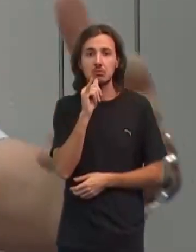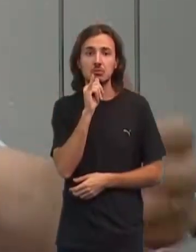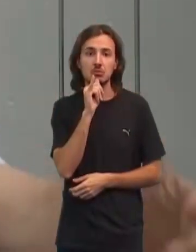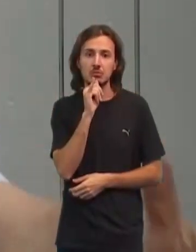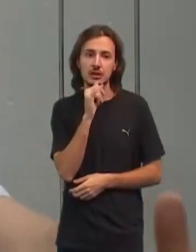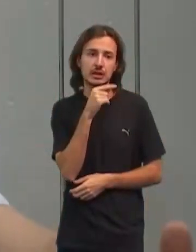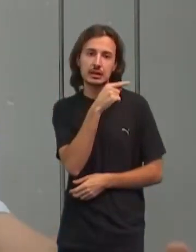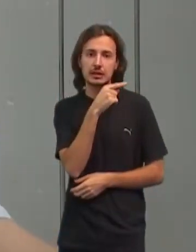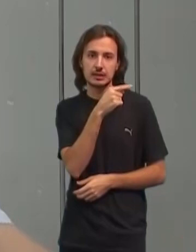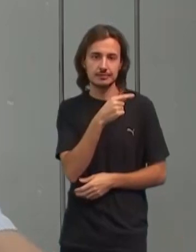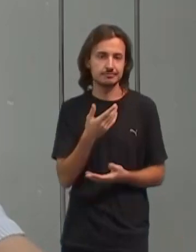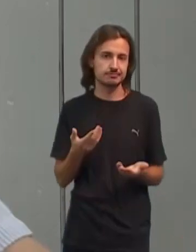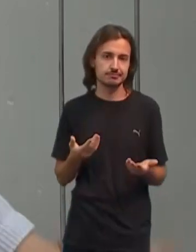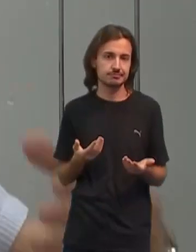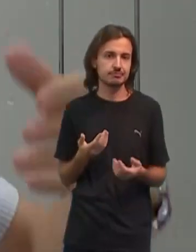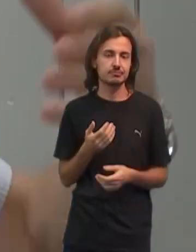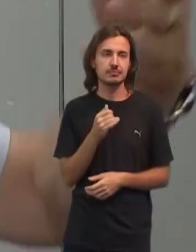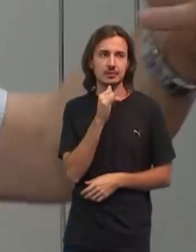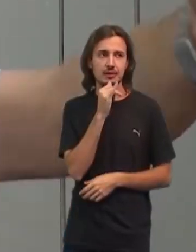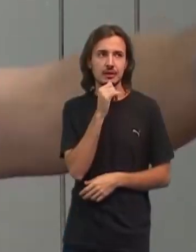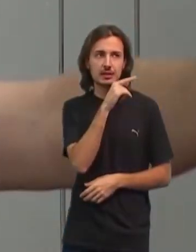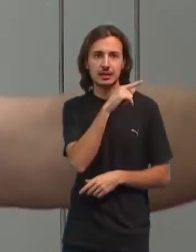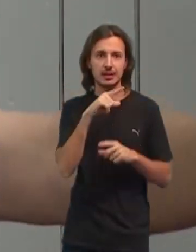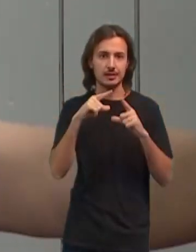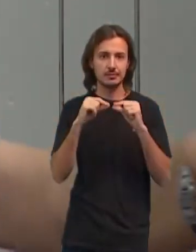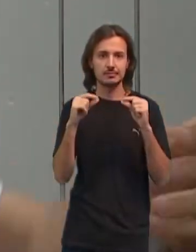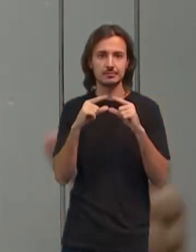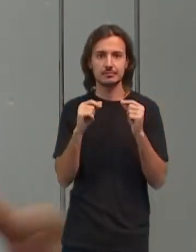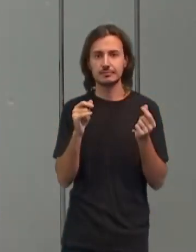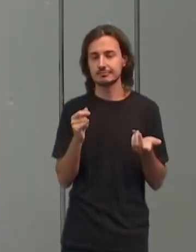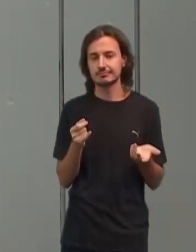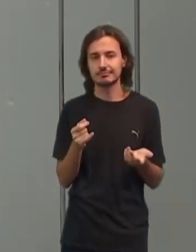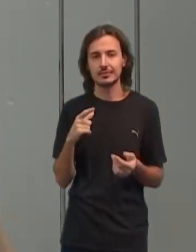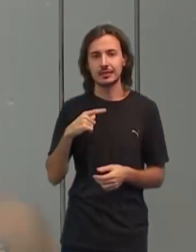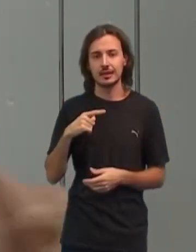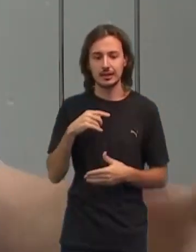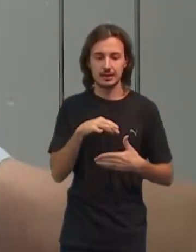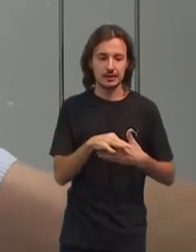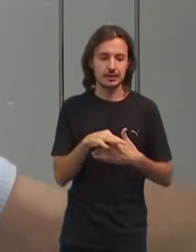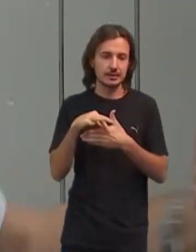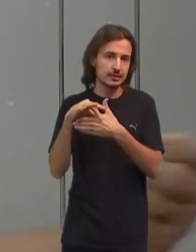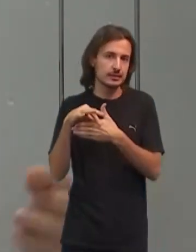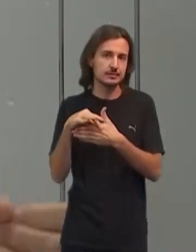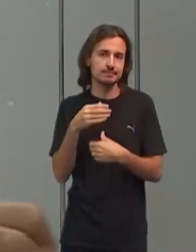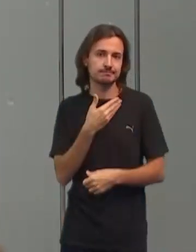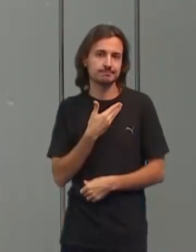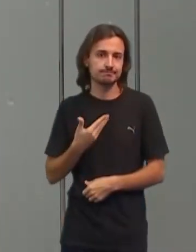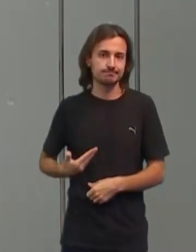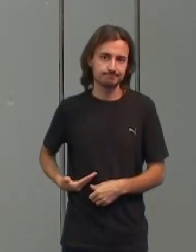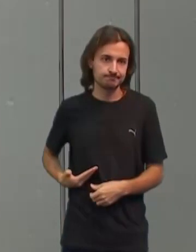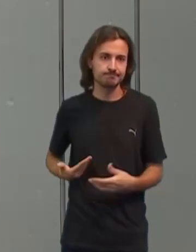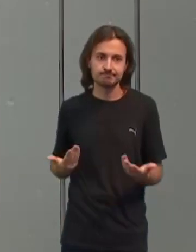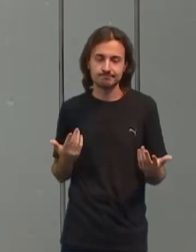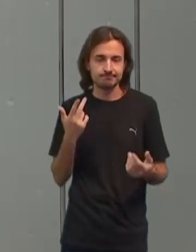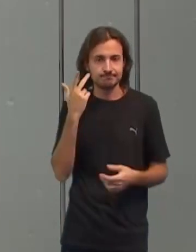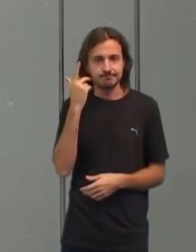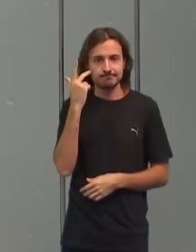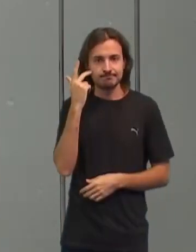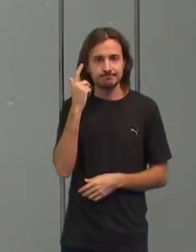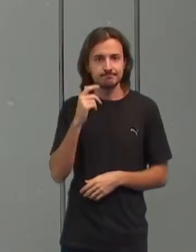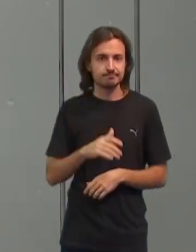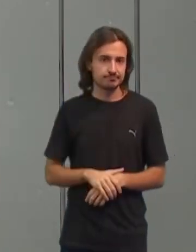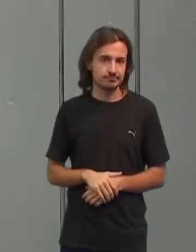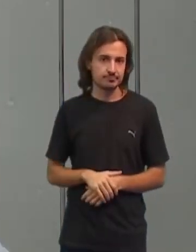líder do governo que vai negociar, o líder do governo, o vereador Pardal, o líder aqui dentro das matérias do plenário. Mas, às vezes, a secretária de governo ela